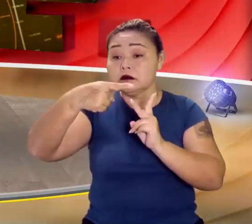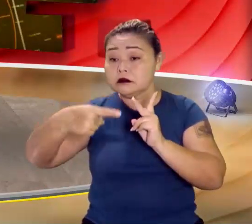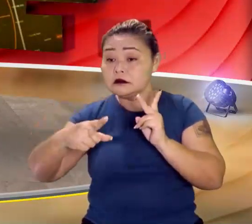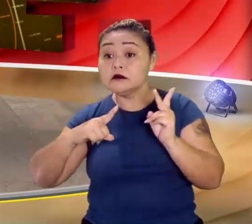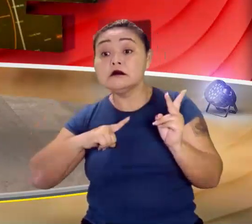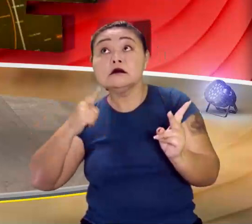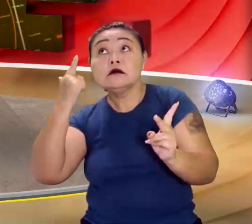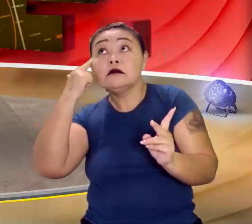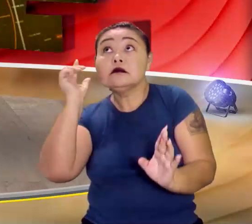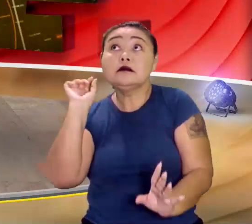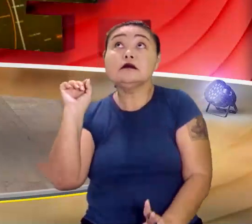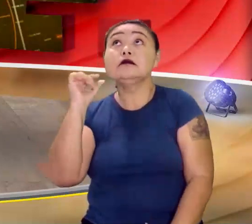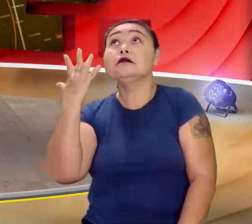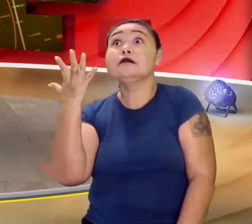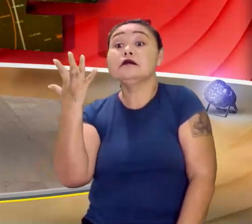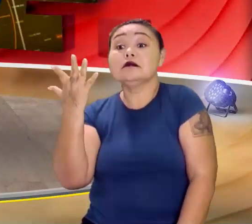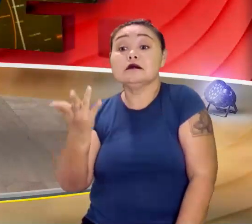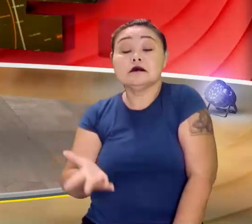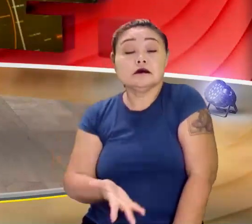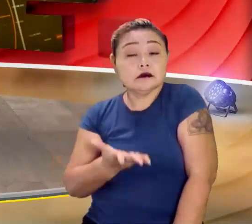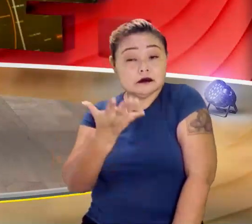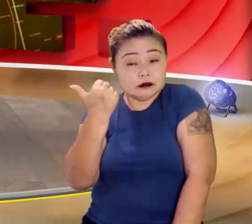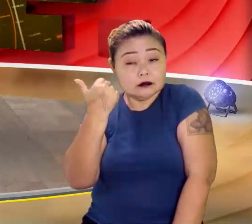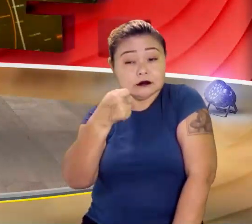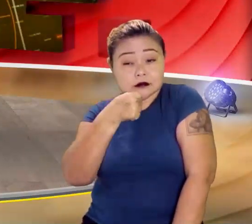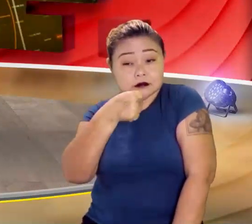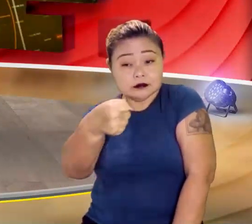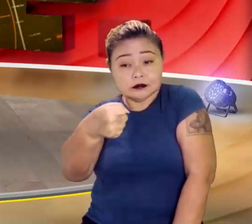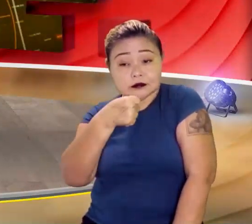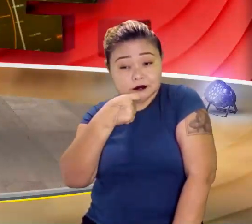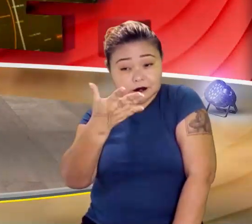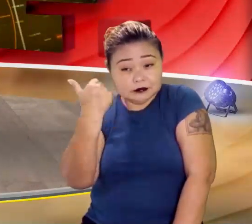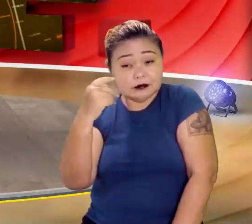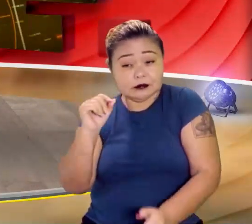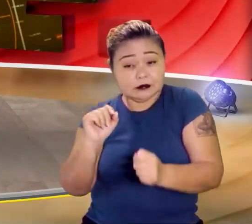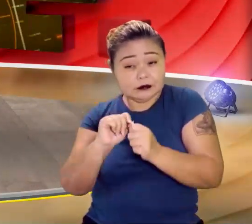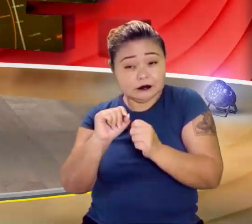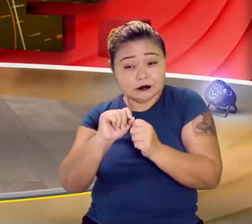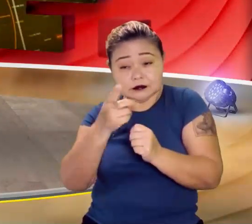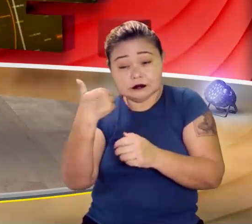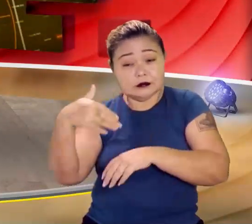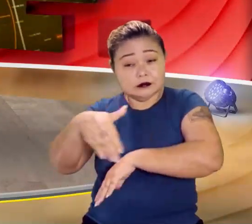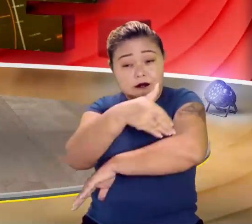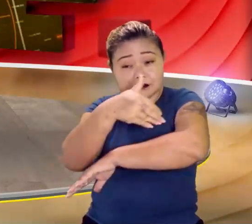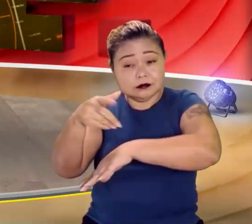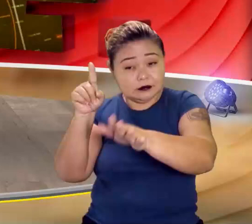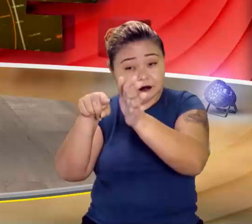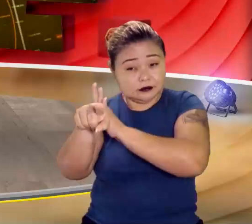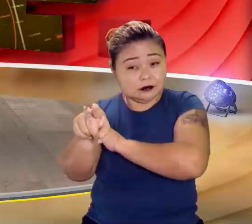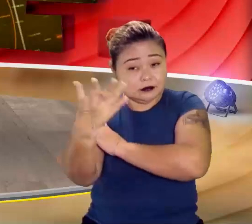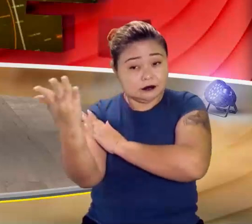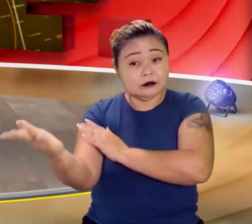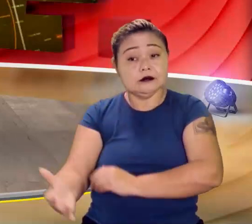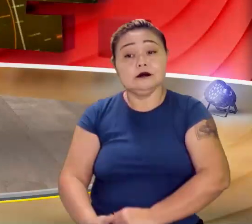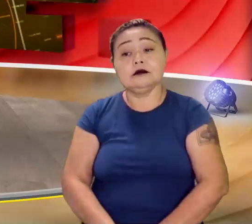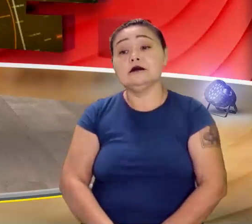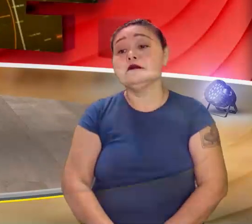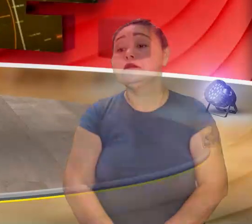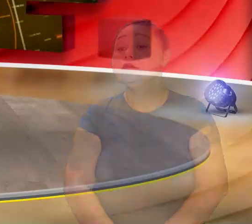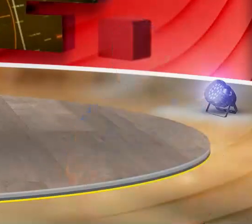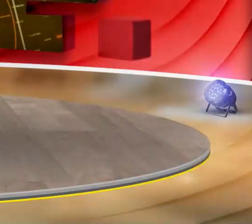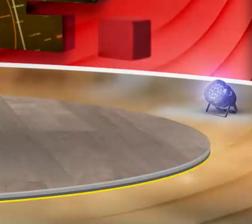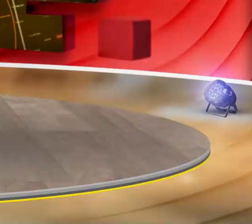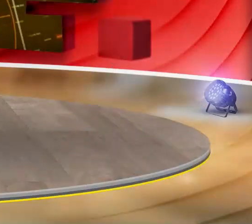uma ideia, pelo menos? Vamos fazer uma enquete aí? Vamos fazer? Vamos lá, então vamos às ruas fazer essa pergunta.